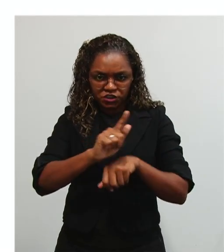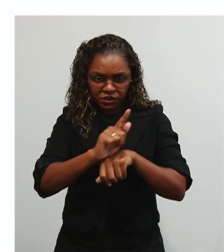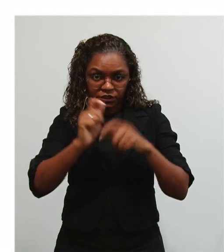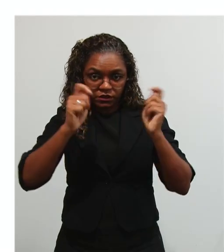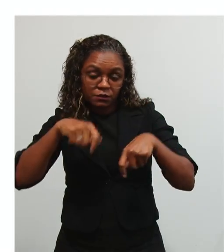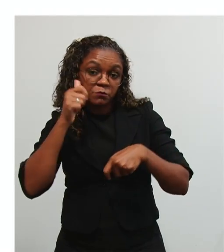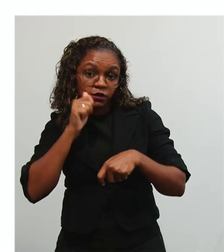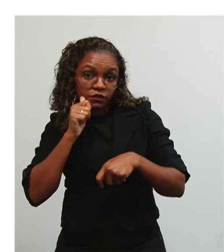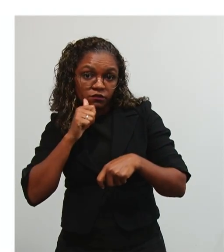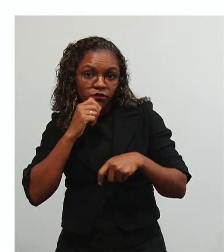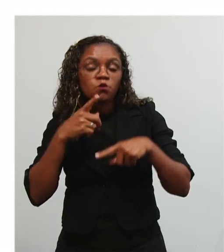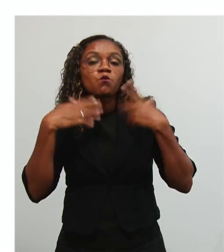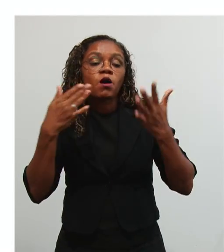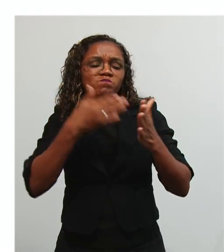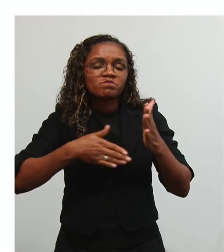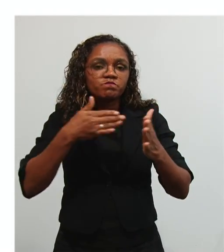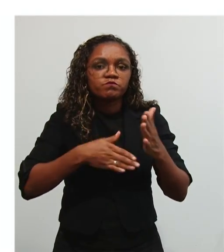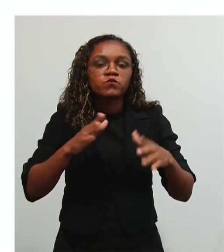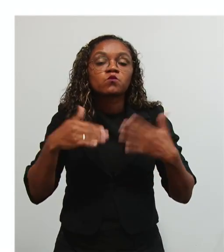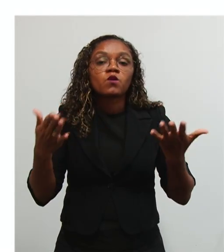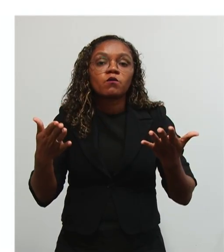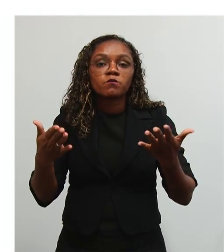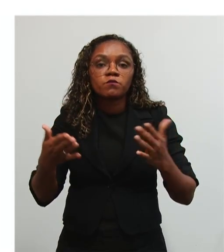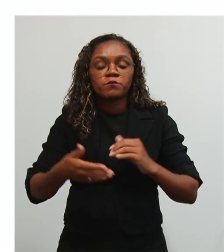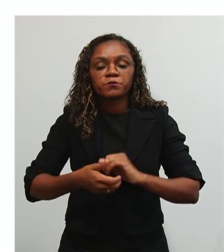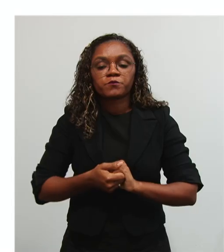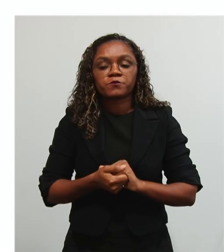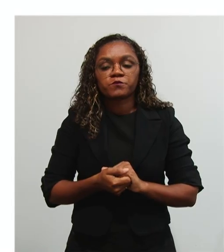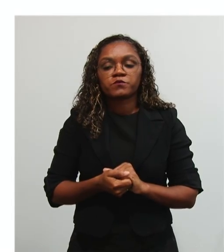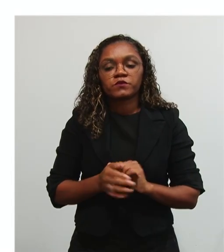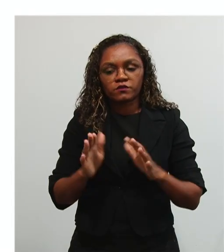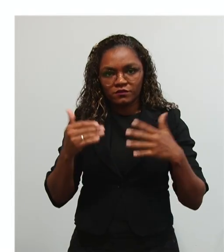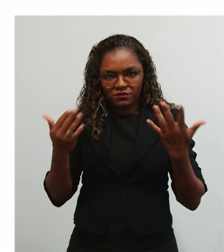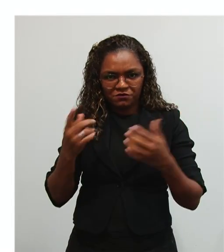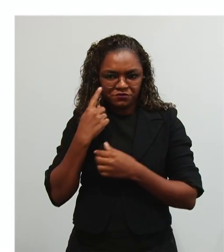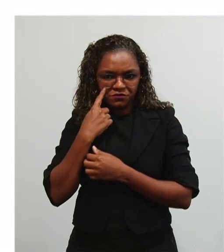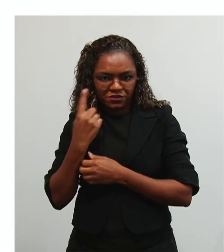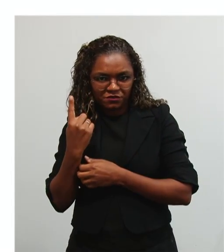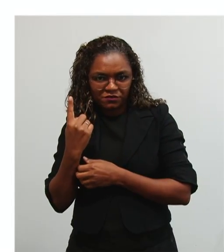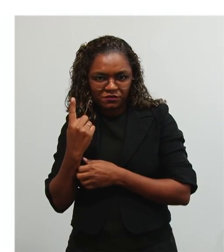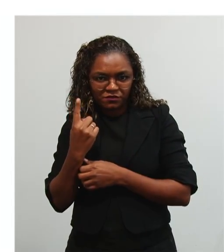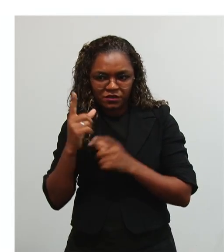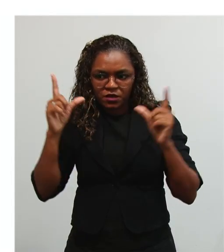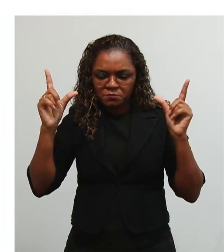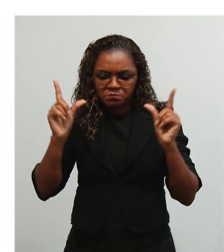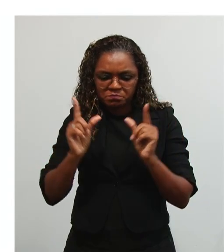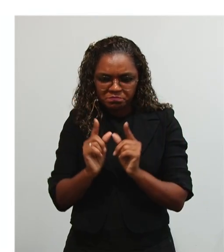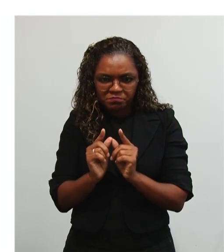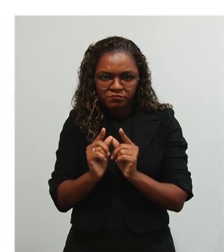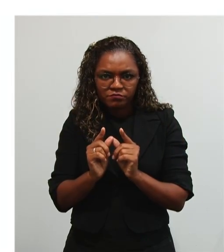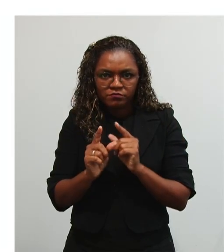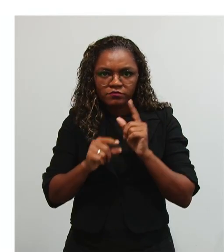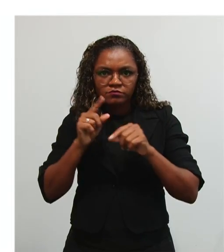Que barreiras elas encontram. Então, ele já foi bastante redefinido quando a gente